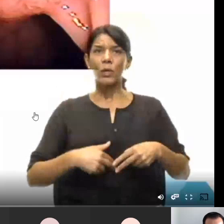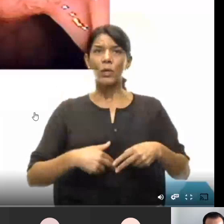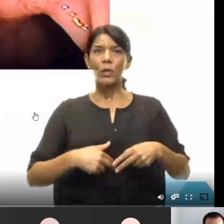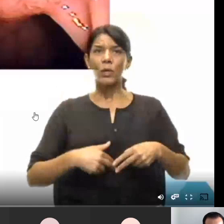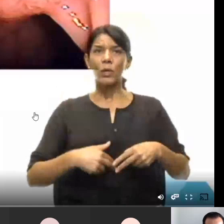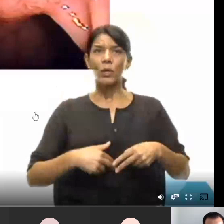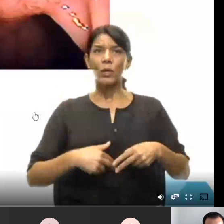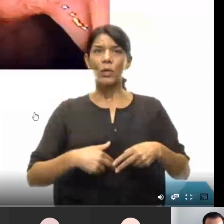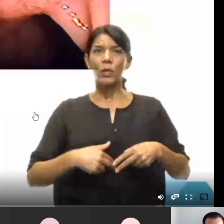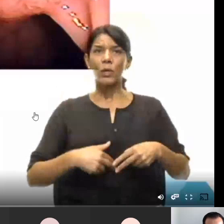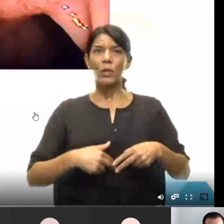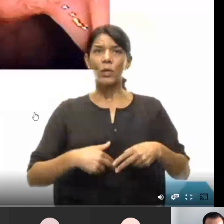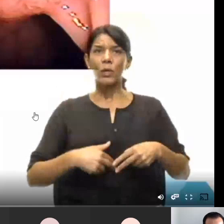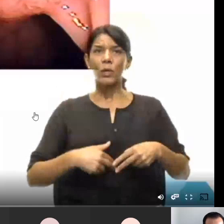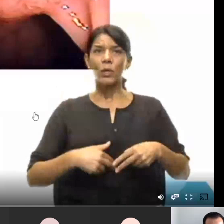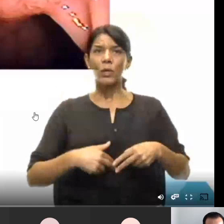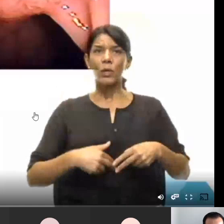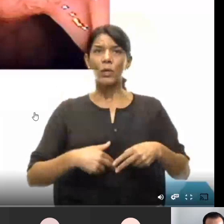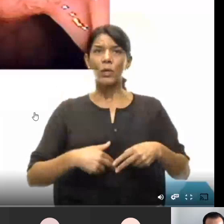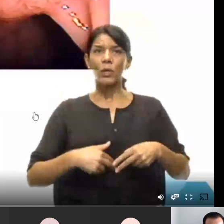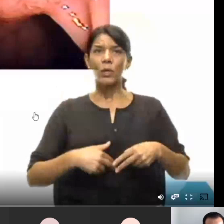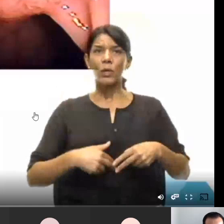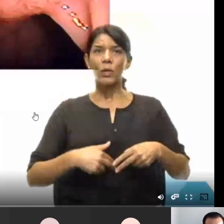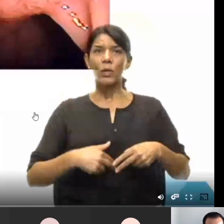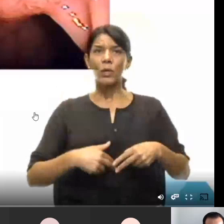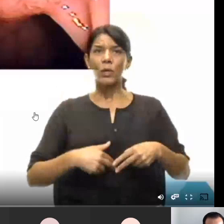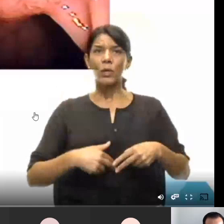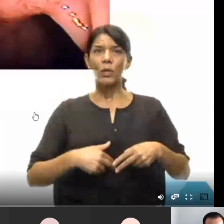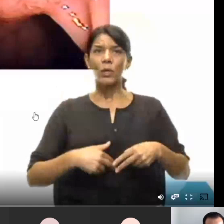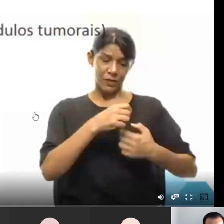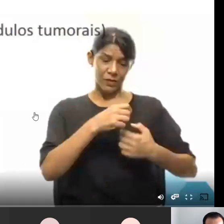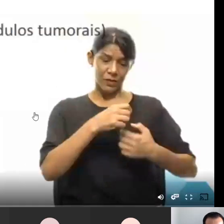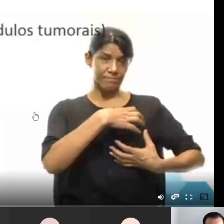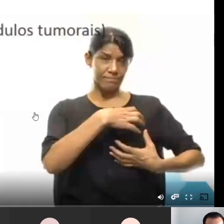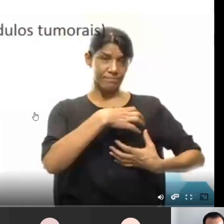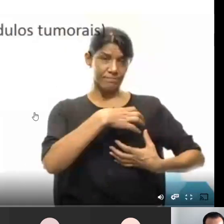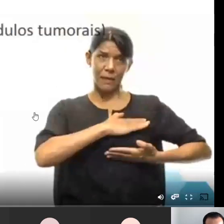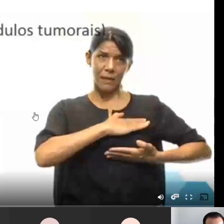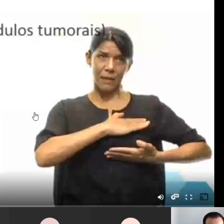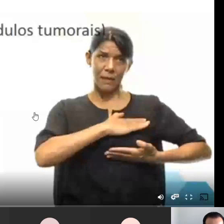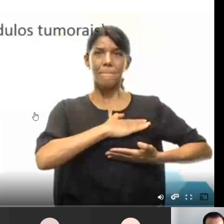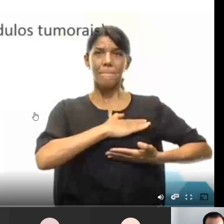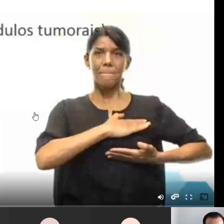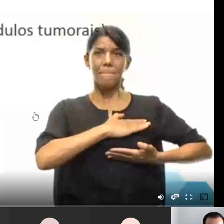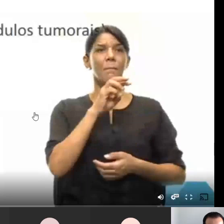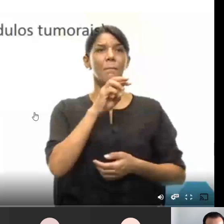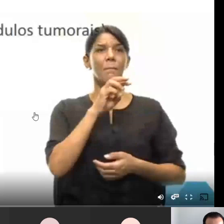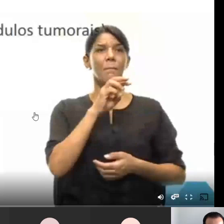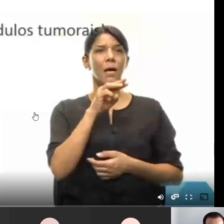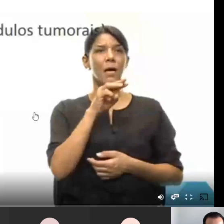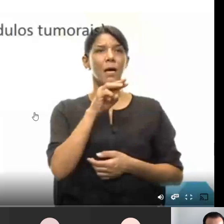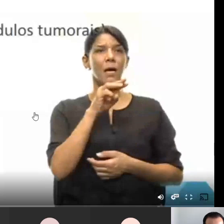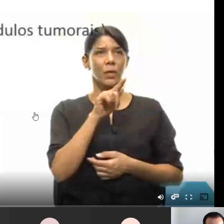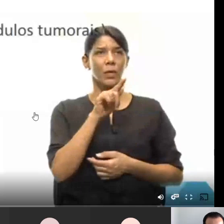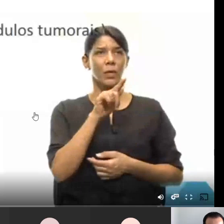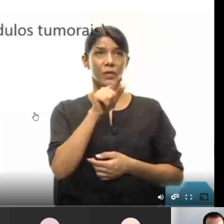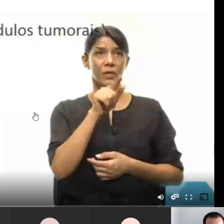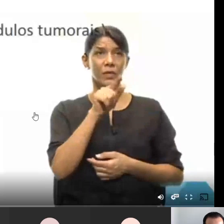Já no caso da mamografia, como eu já estava comentando com vocês, o exame